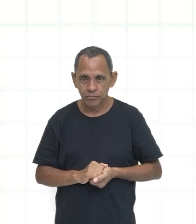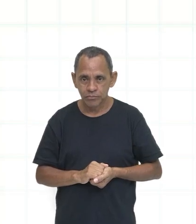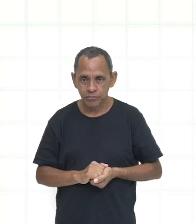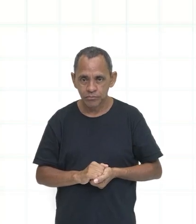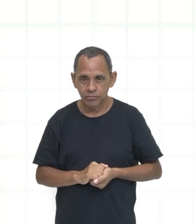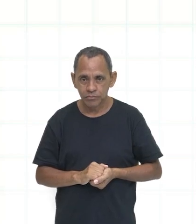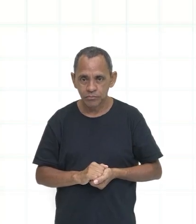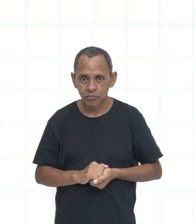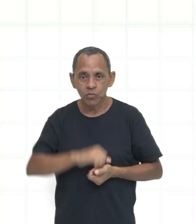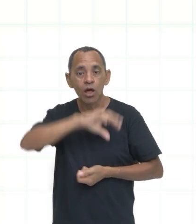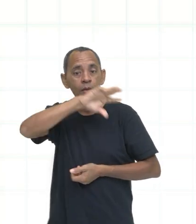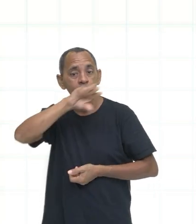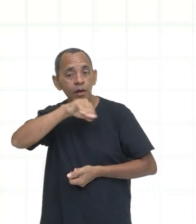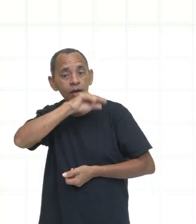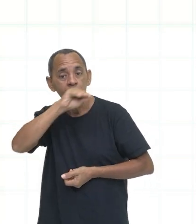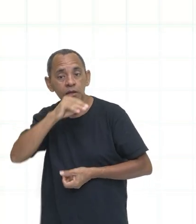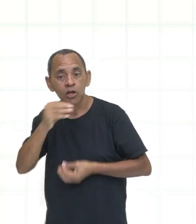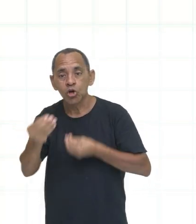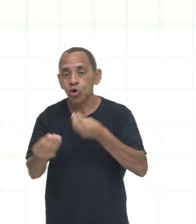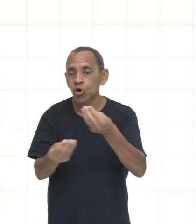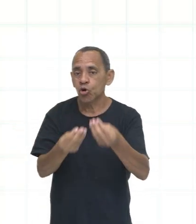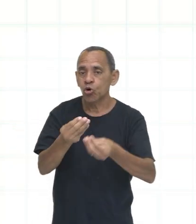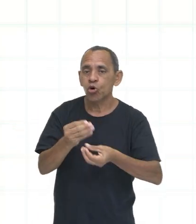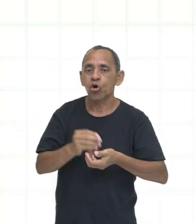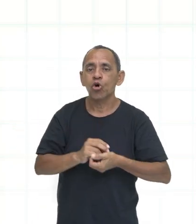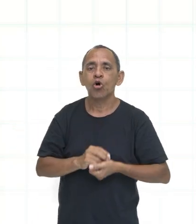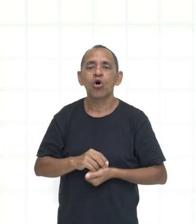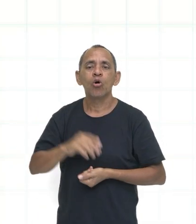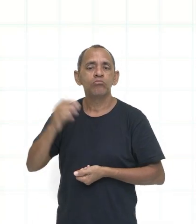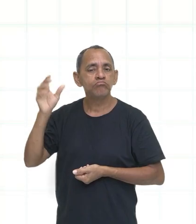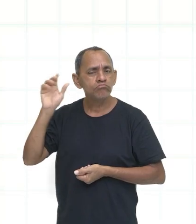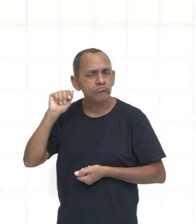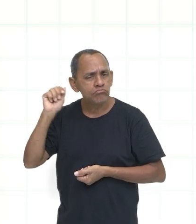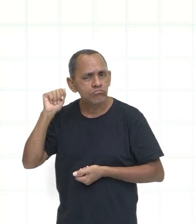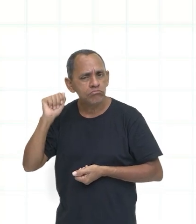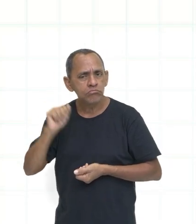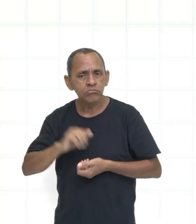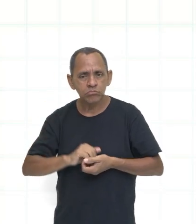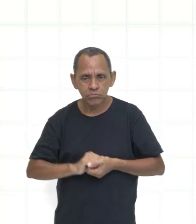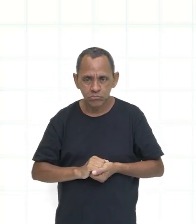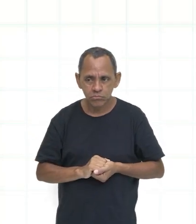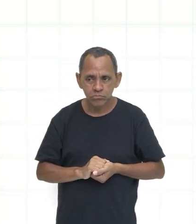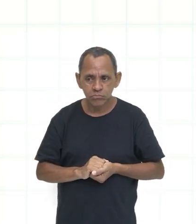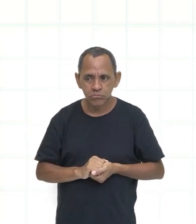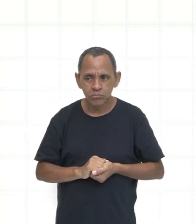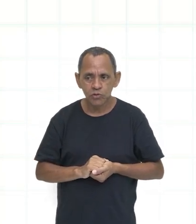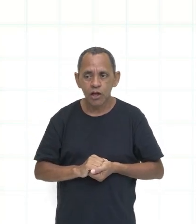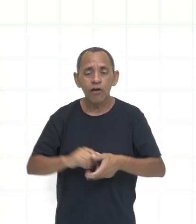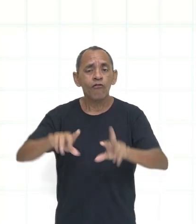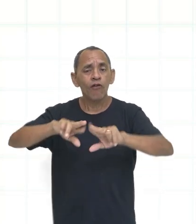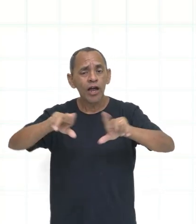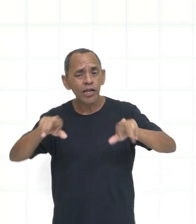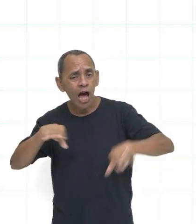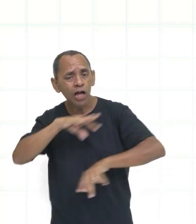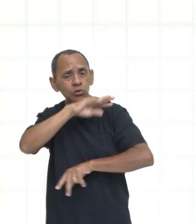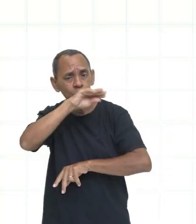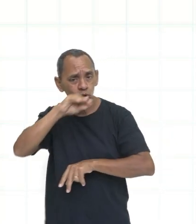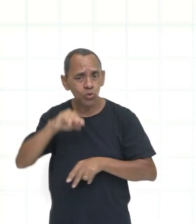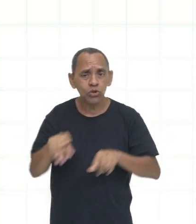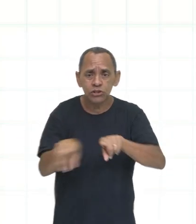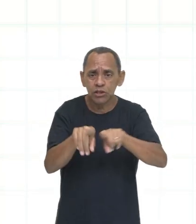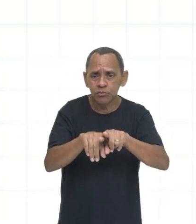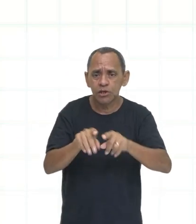vocês não podem é pronunciar ele com o som de che, qualquer outra coisa, tá? Ele é de. As palavras